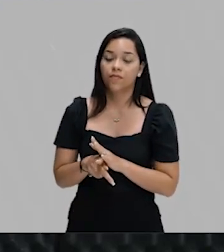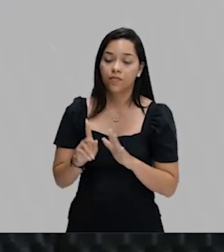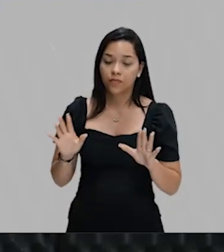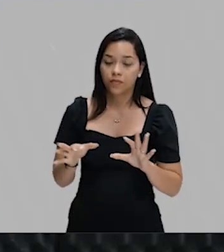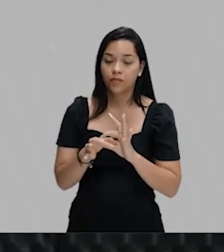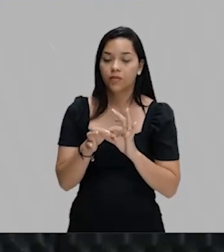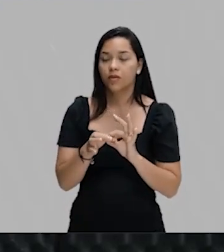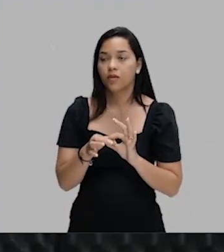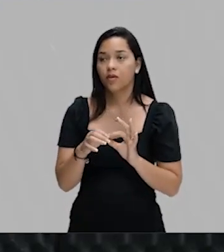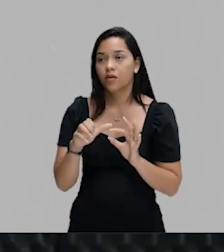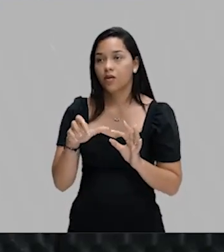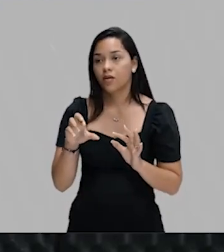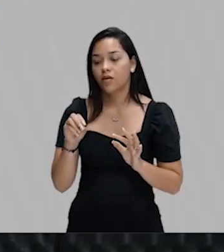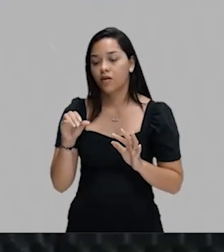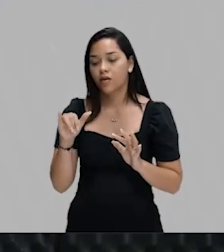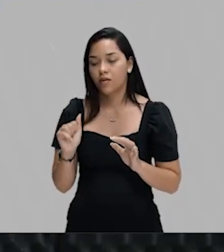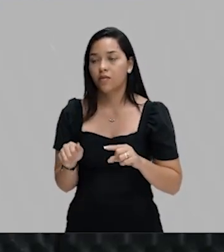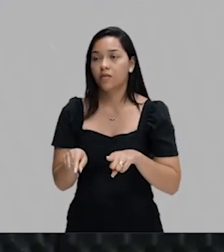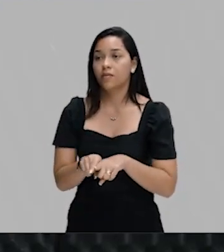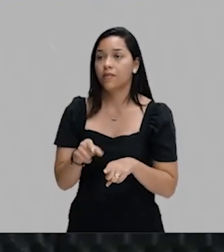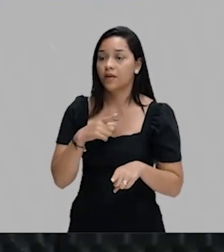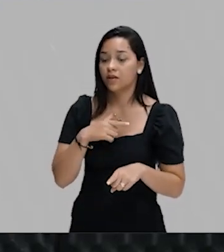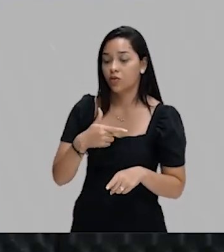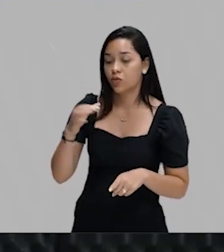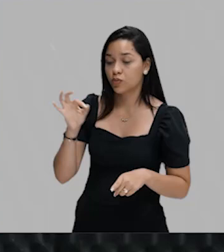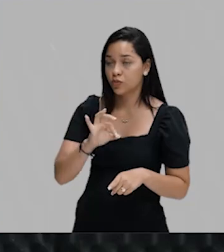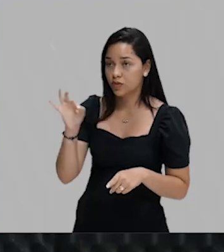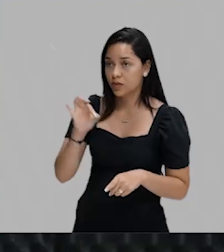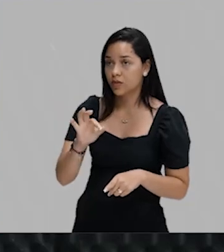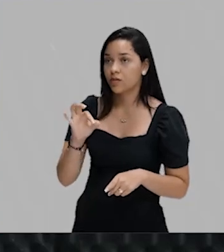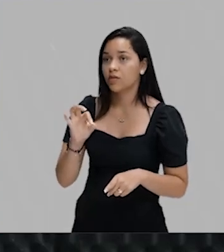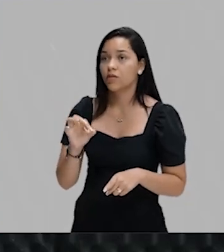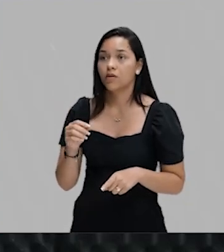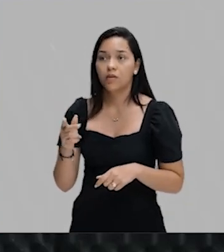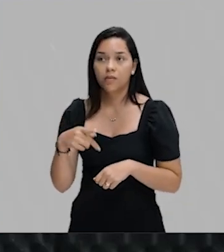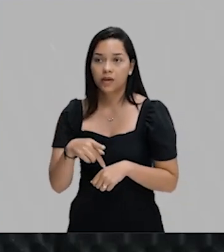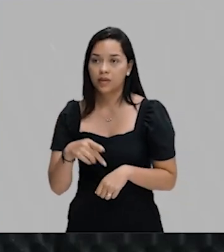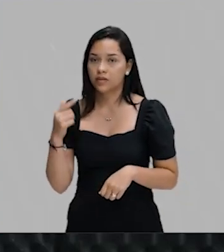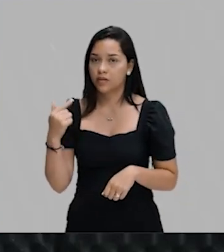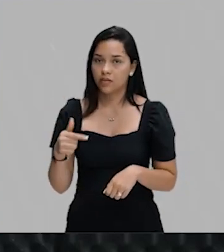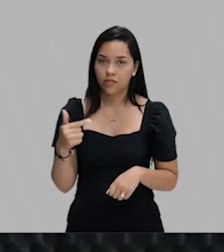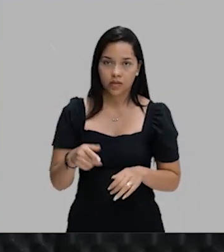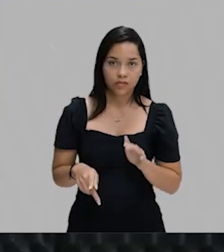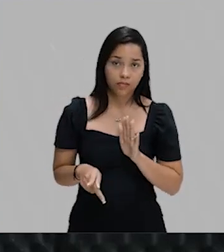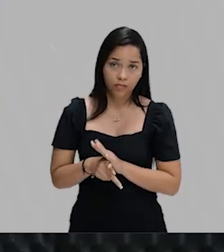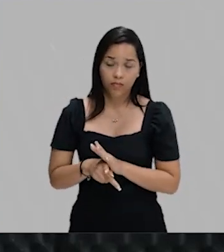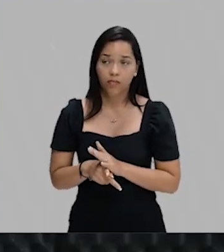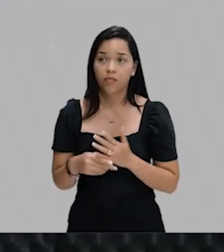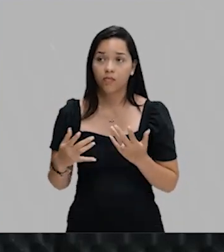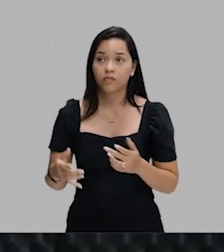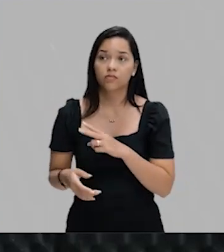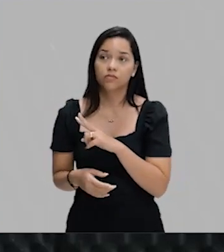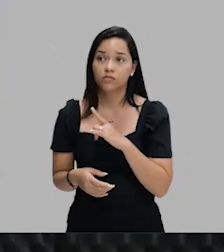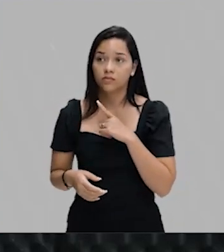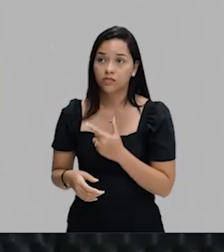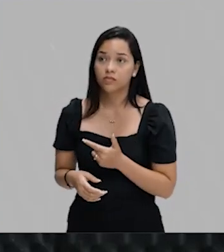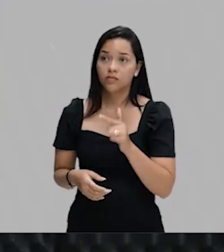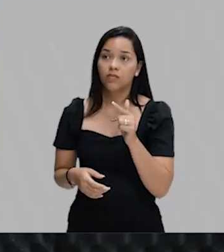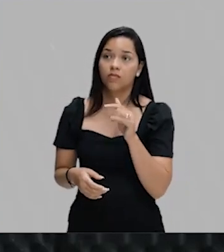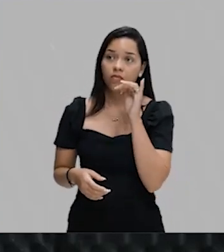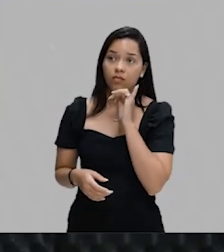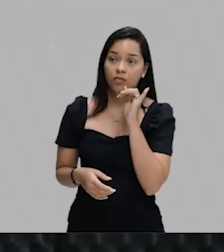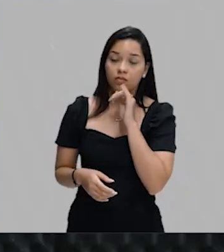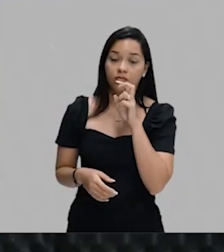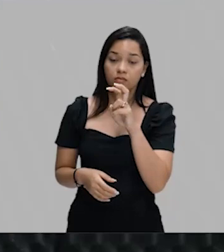taxa por exemplo, de imposto fixa, de 2%. Um país, por exemplo, que não faz parte da União Europeia, ele já vai ter uma taxação, por exemplo,